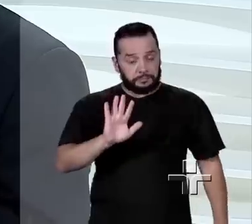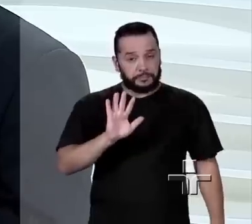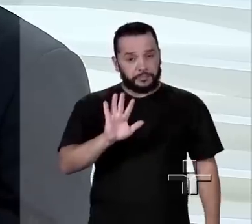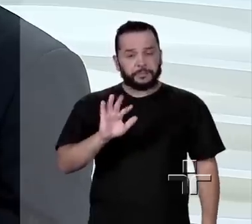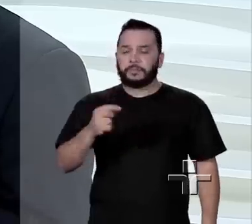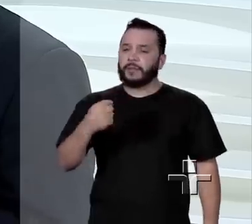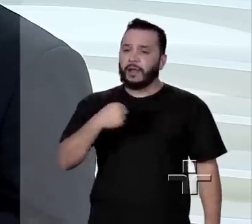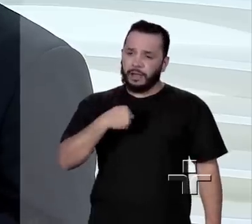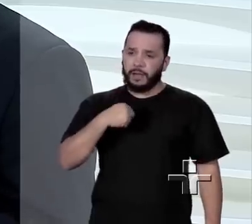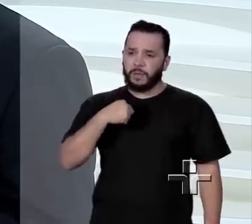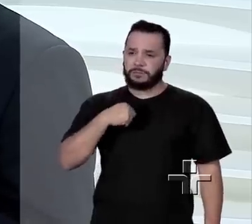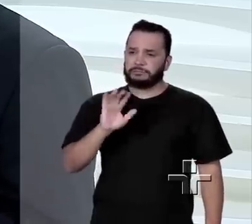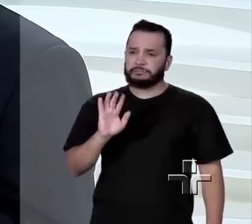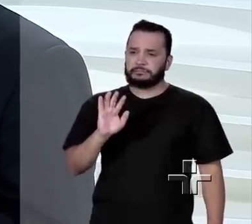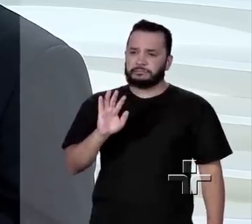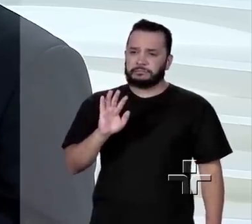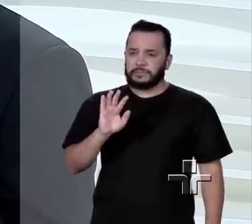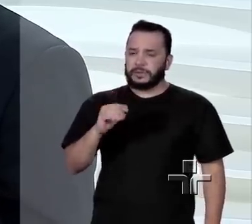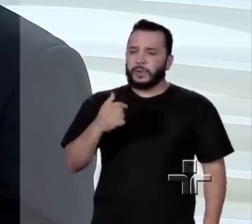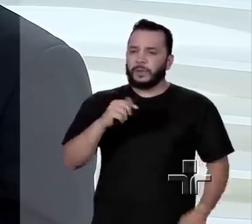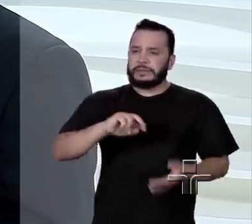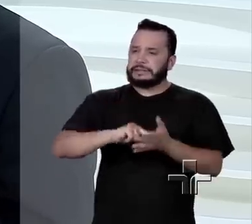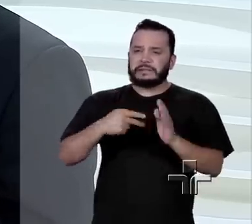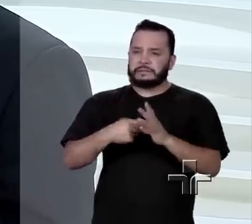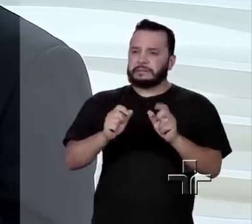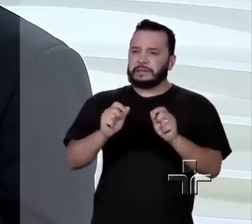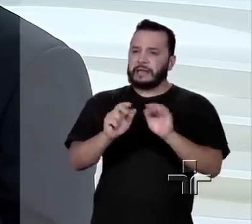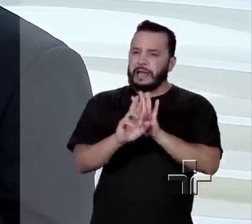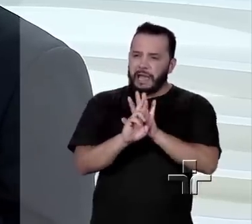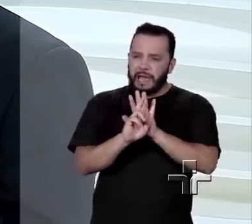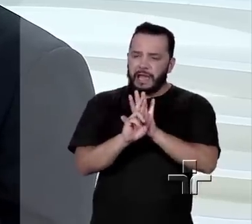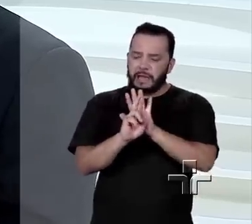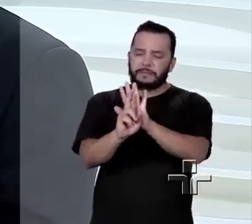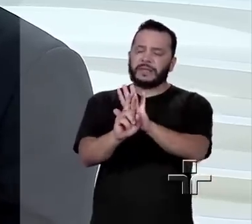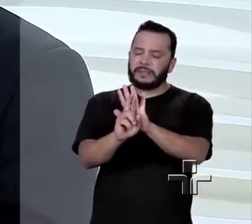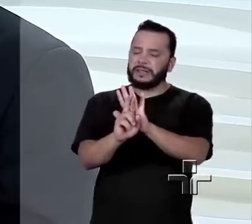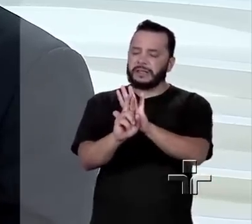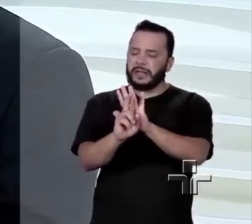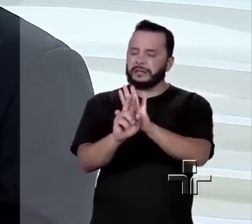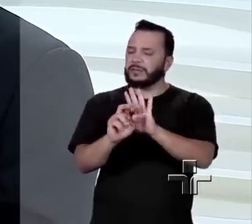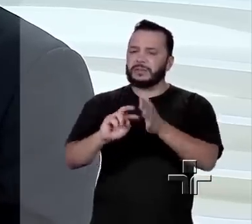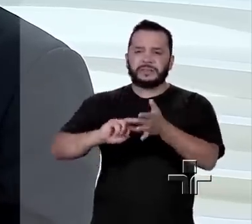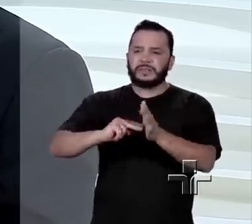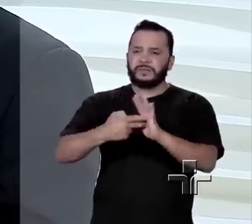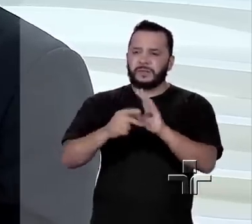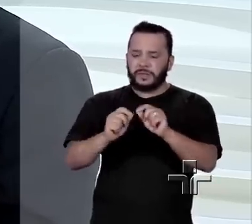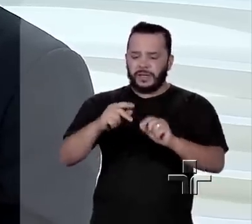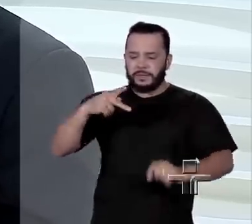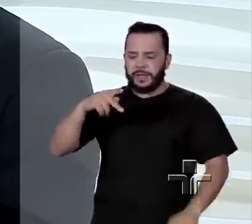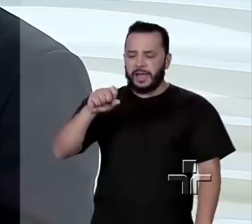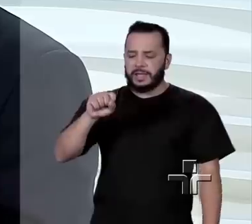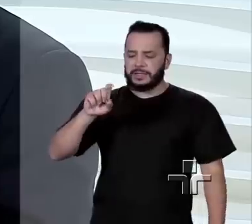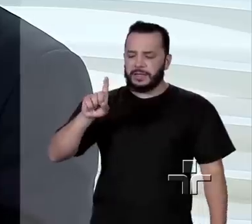era exatamente o que representava e representa ainda o